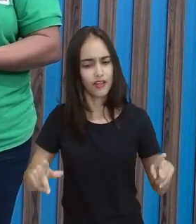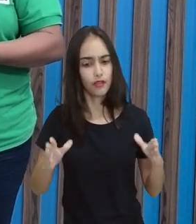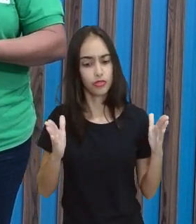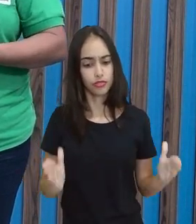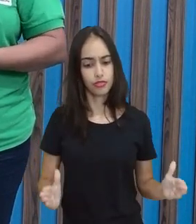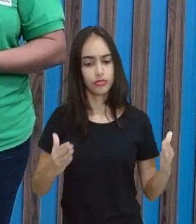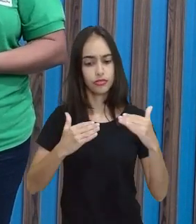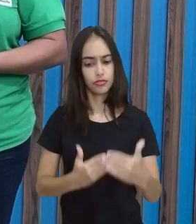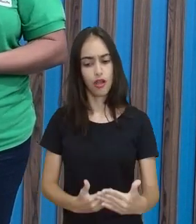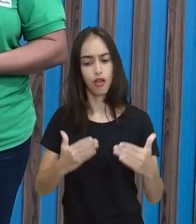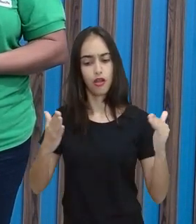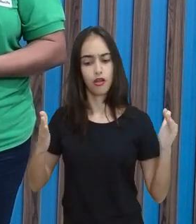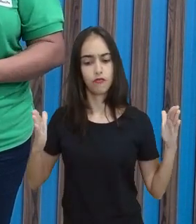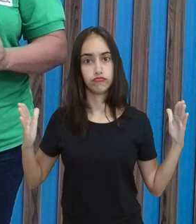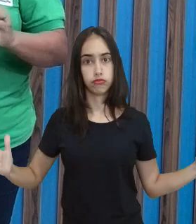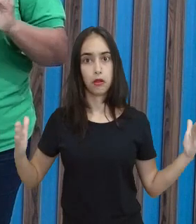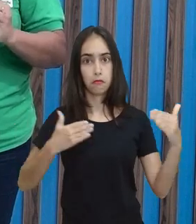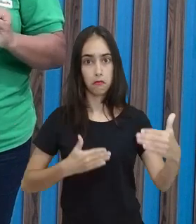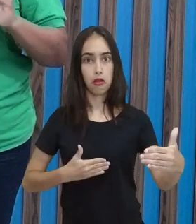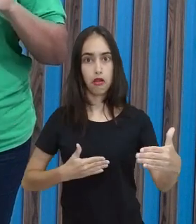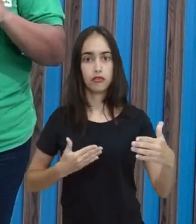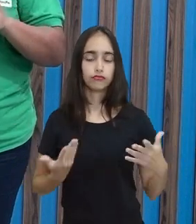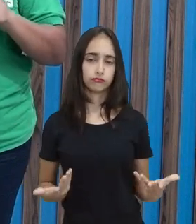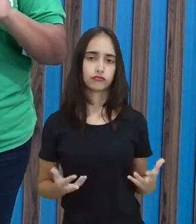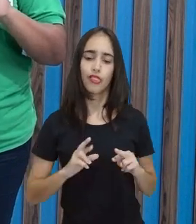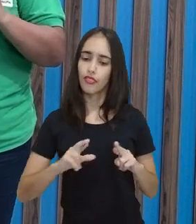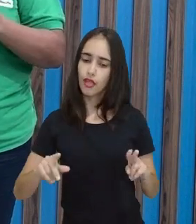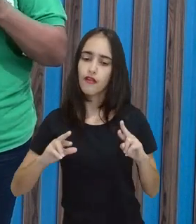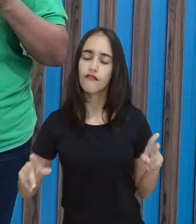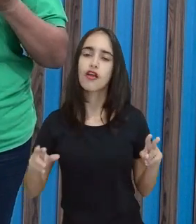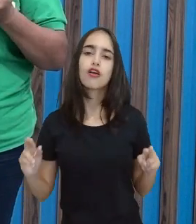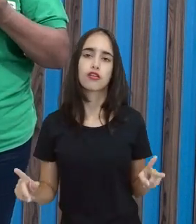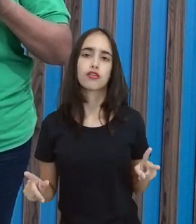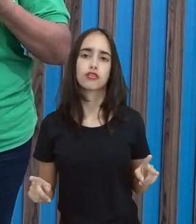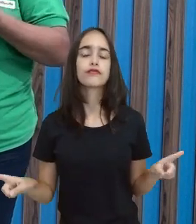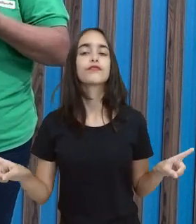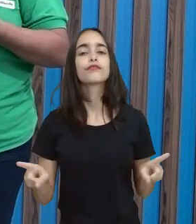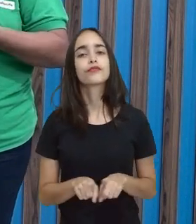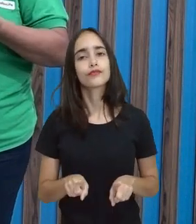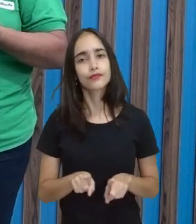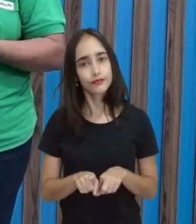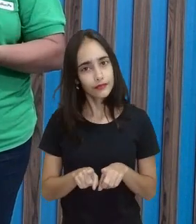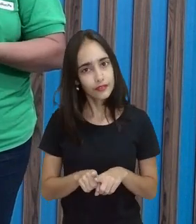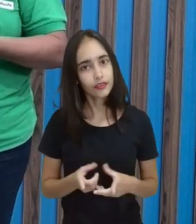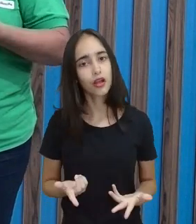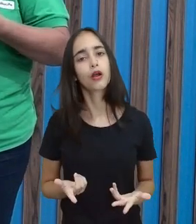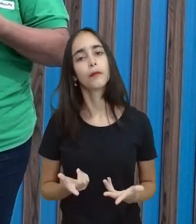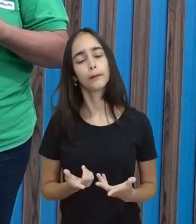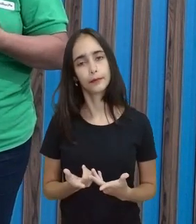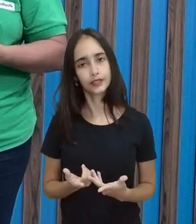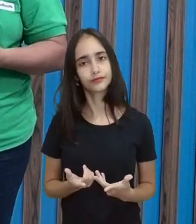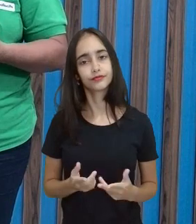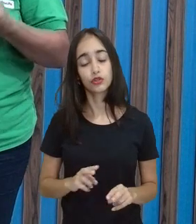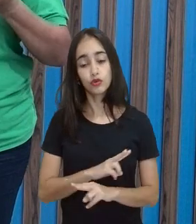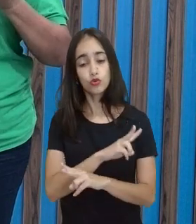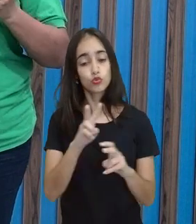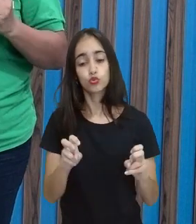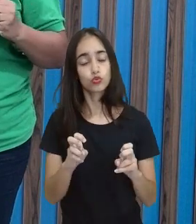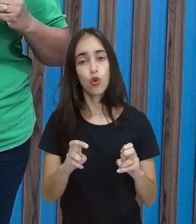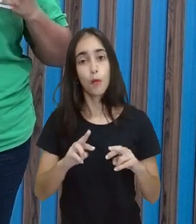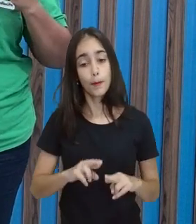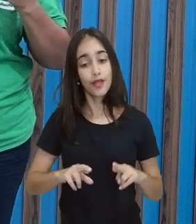diferentes. Inclusive, esta questão da diferença do material, da matéria-prima, vai